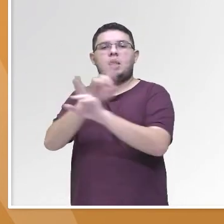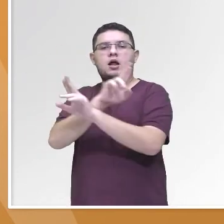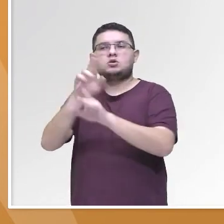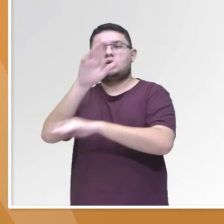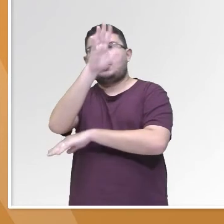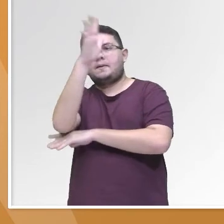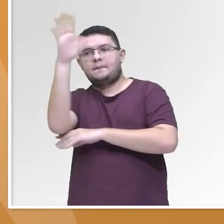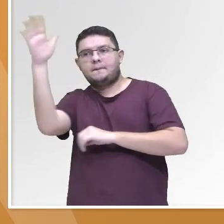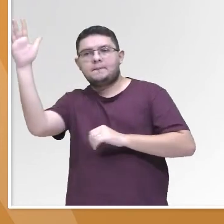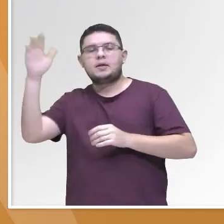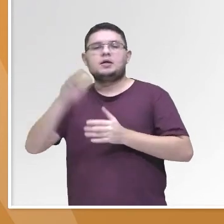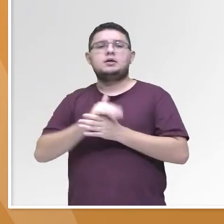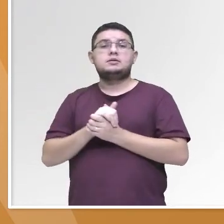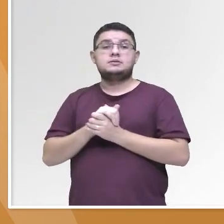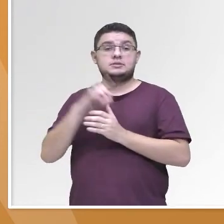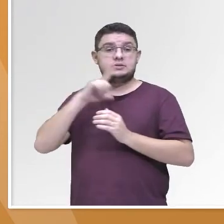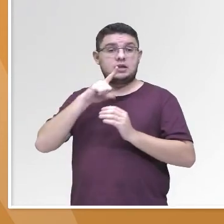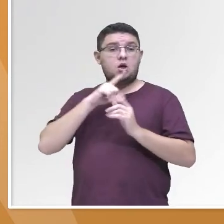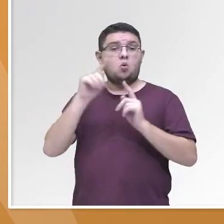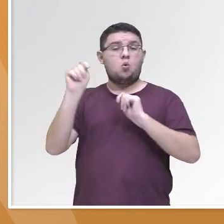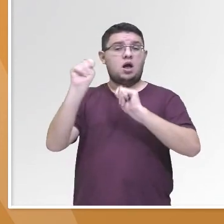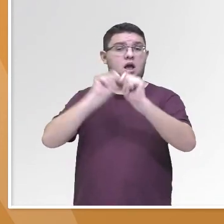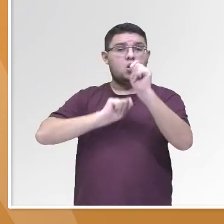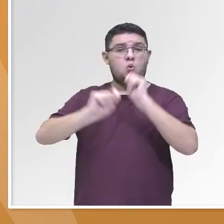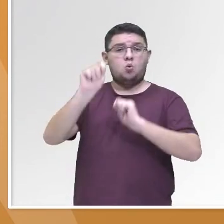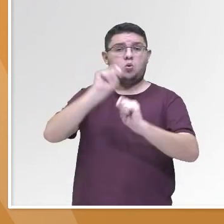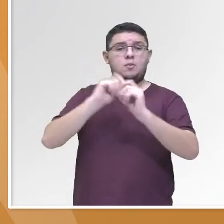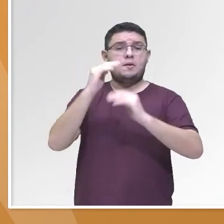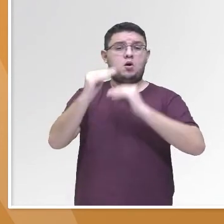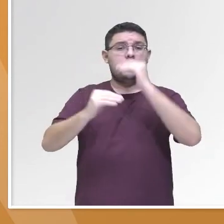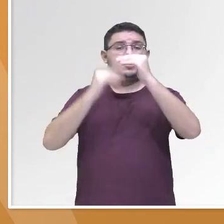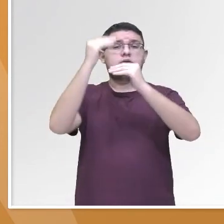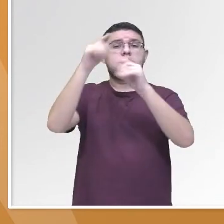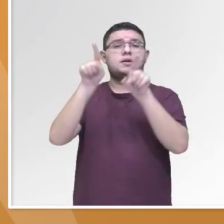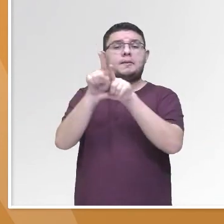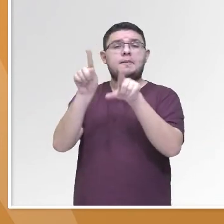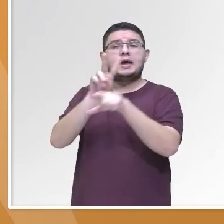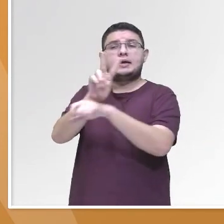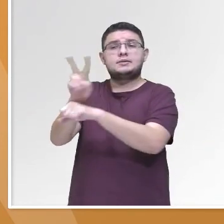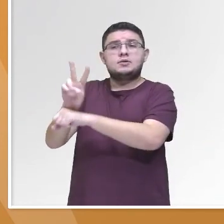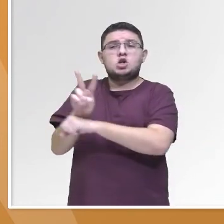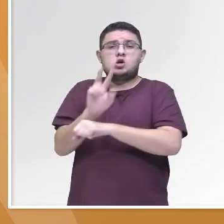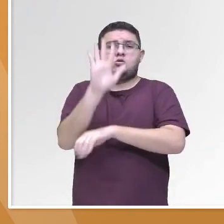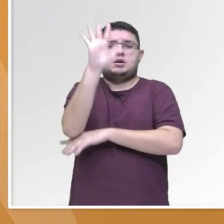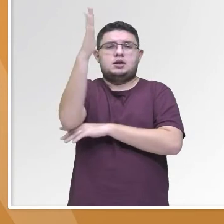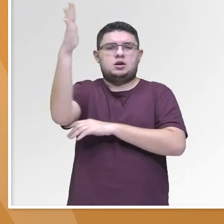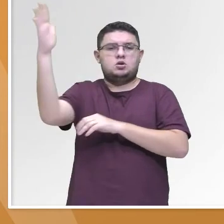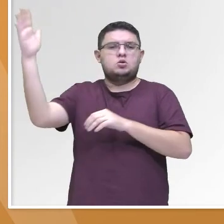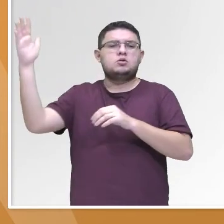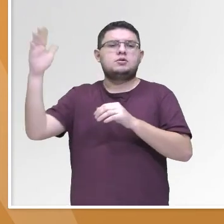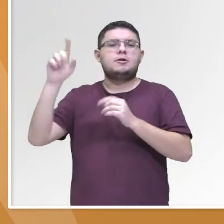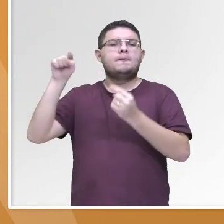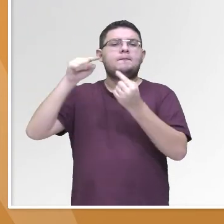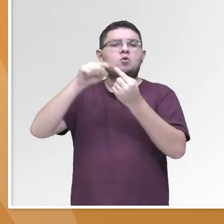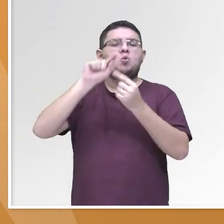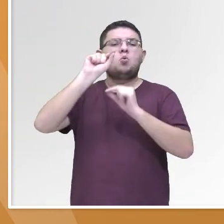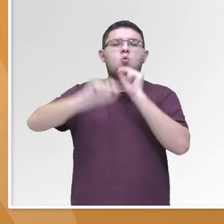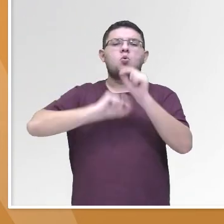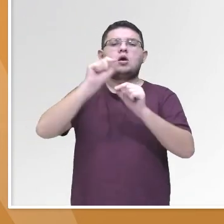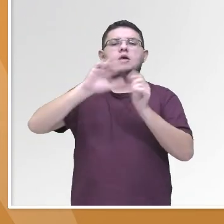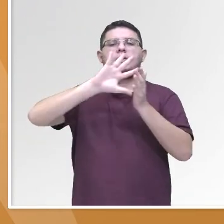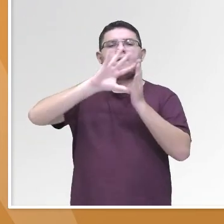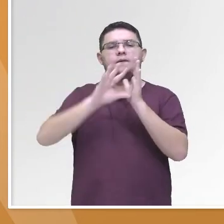o crescimento econômico, né, a preservação aqui da natureza, que vai ocasionar o